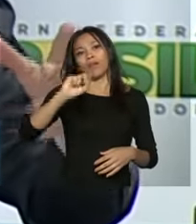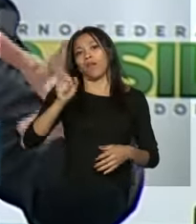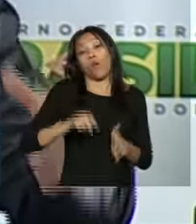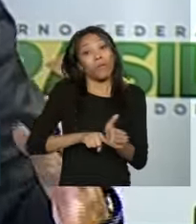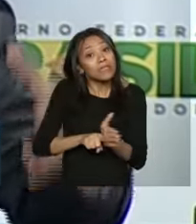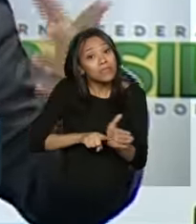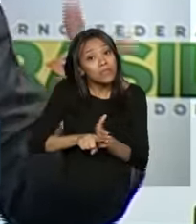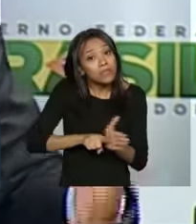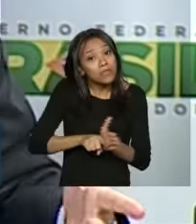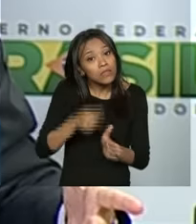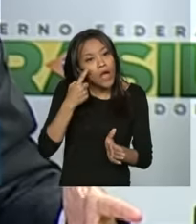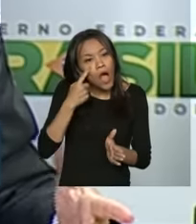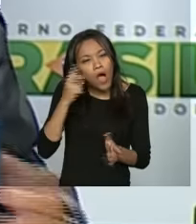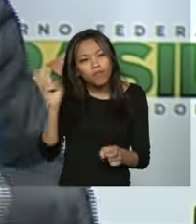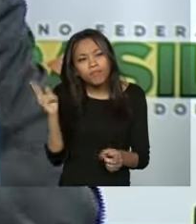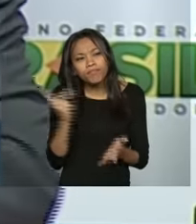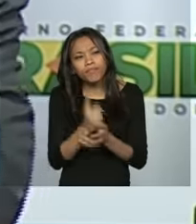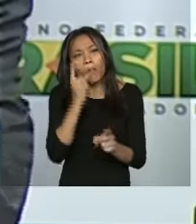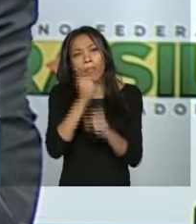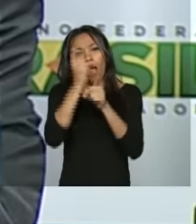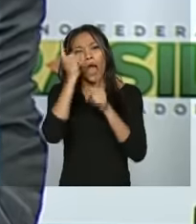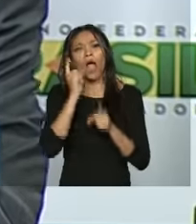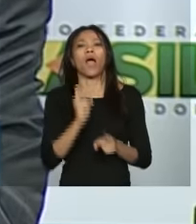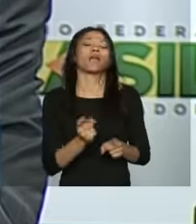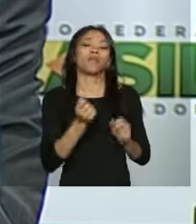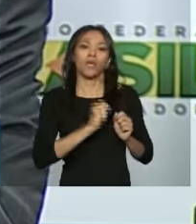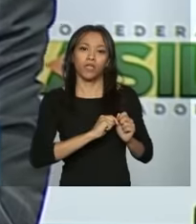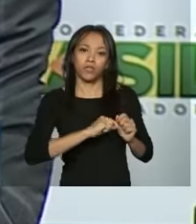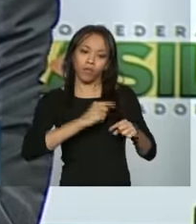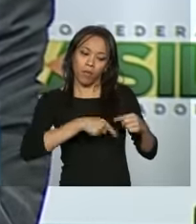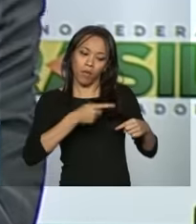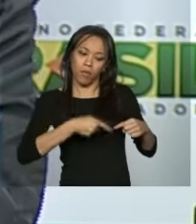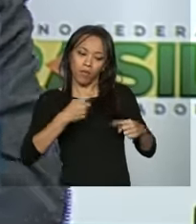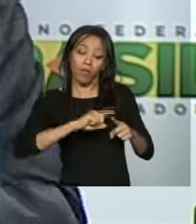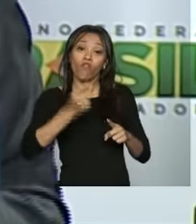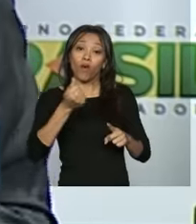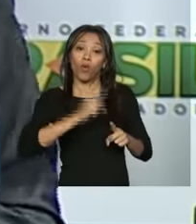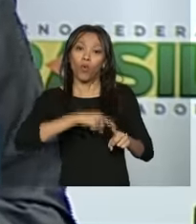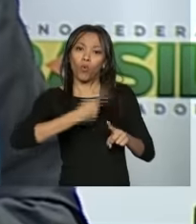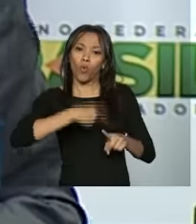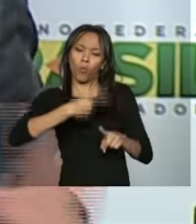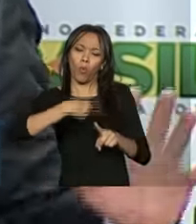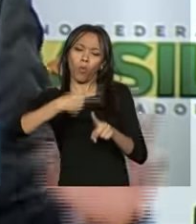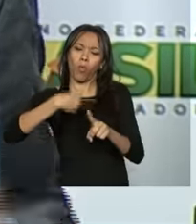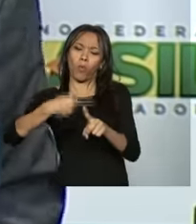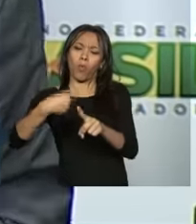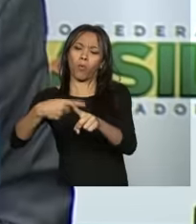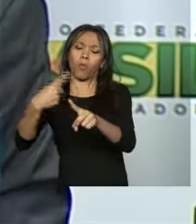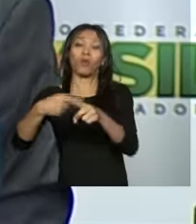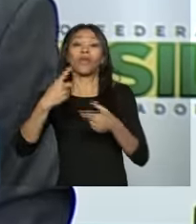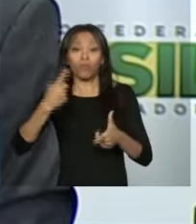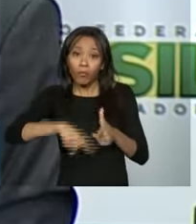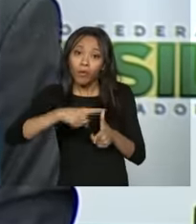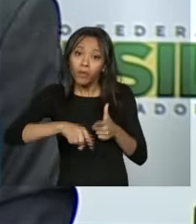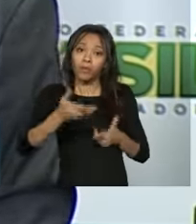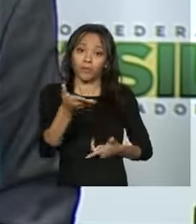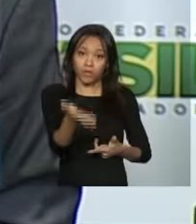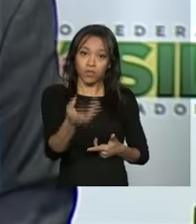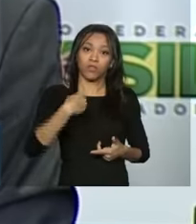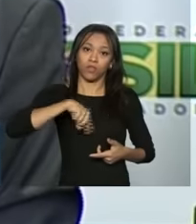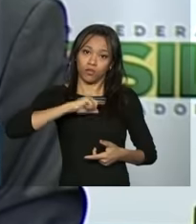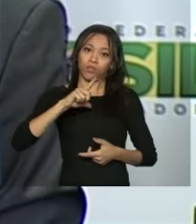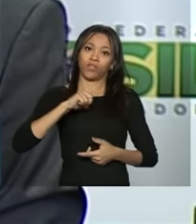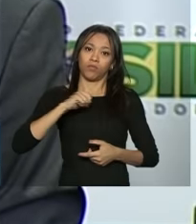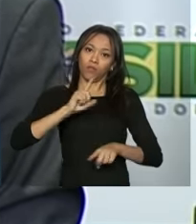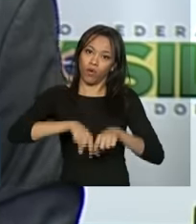analisa a média praticada no mercado e decompõe e nos ajudou muito a entender o conjunto de problemas que nós tínhamos em relação